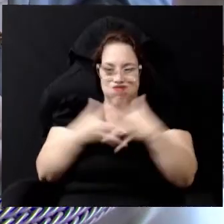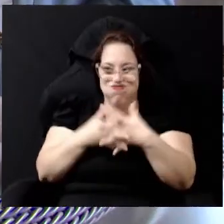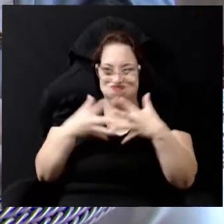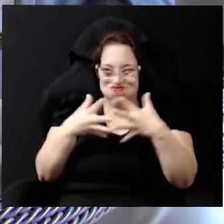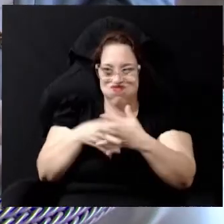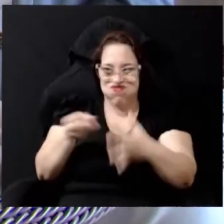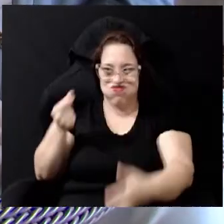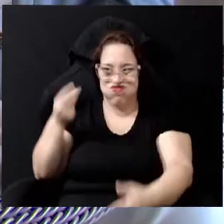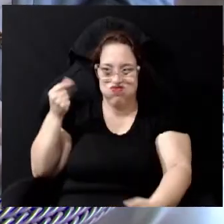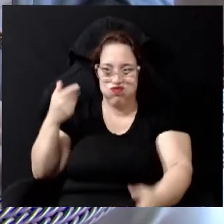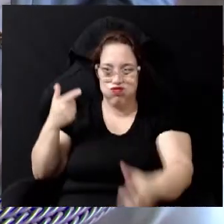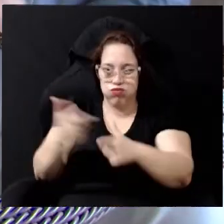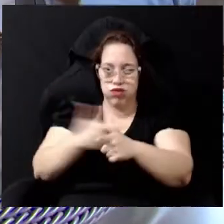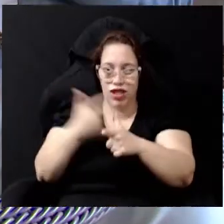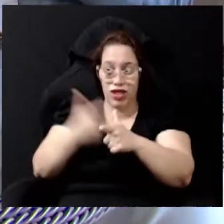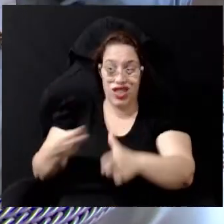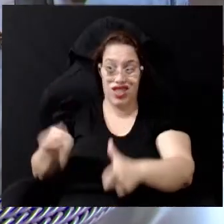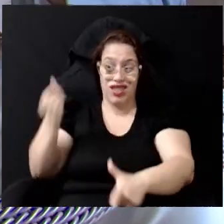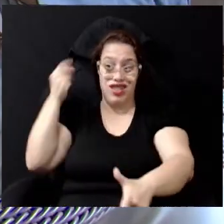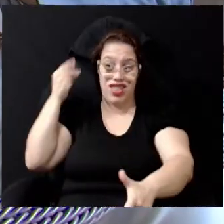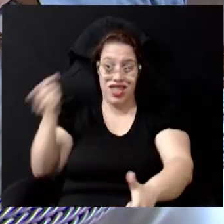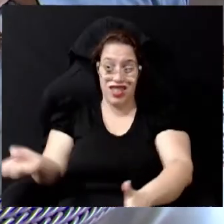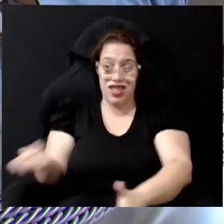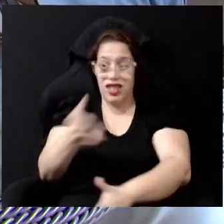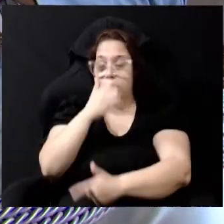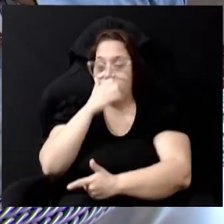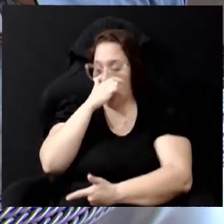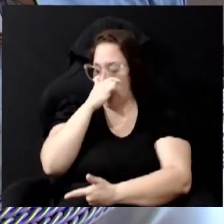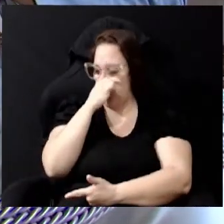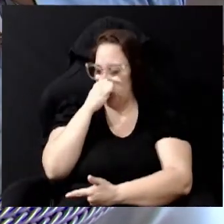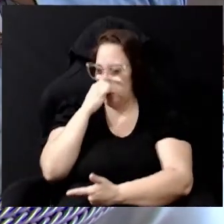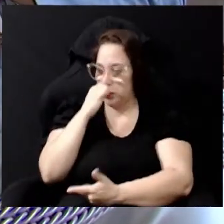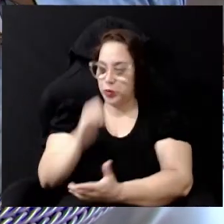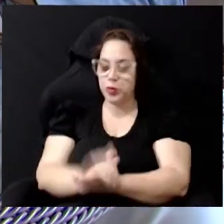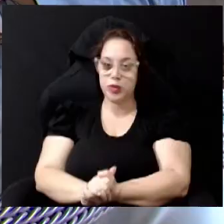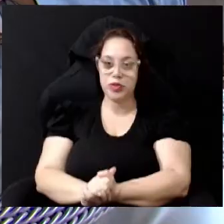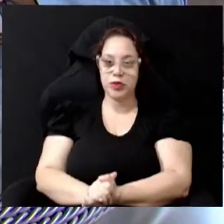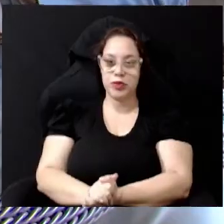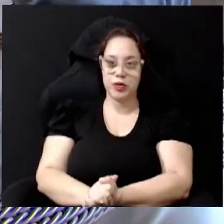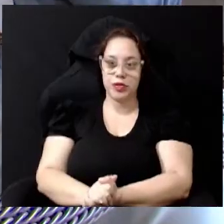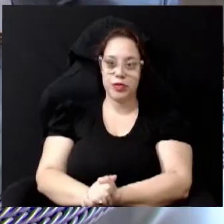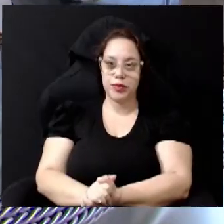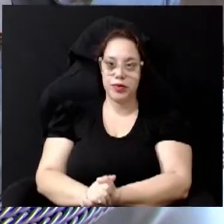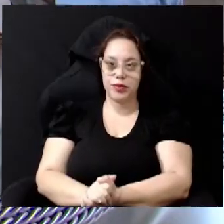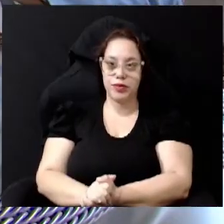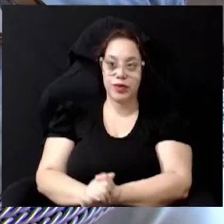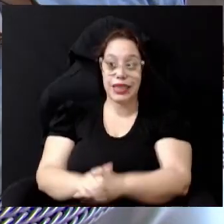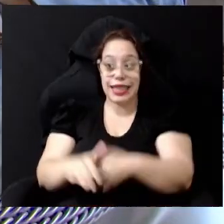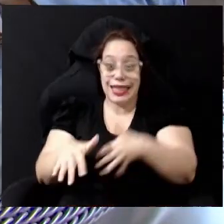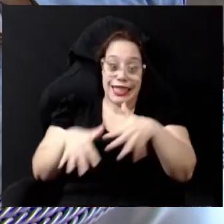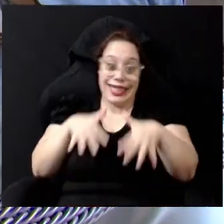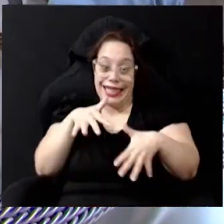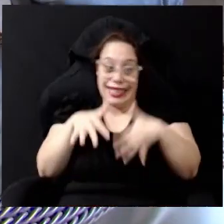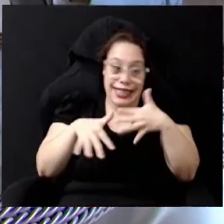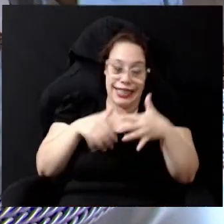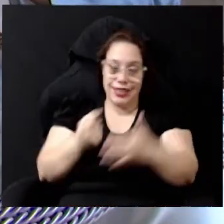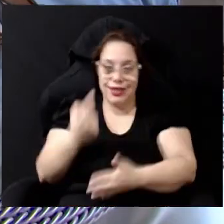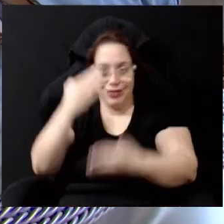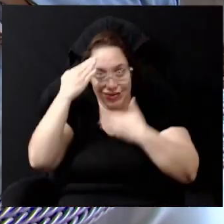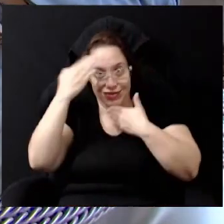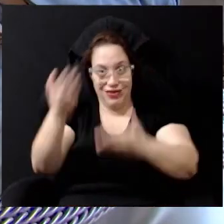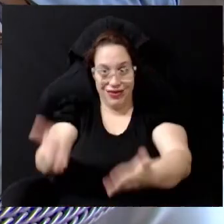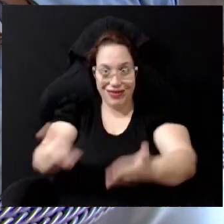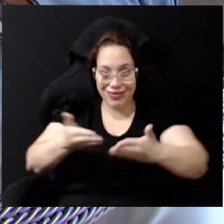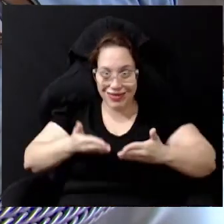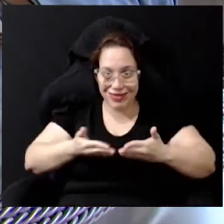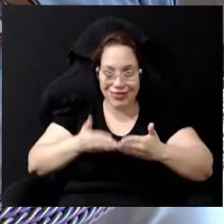recém-chegadas. É uma mágica aí que o cidadão tem que fazer, né? Bom, em primeiro lugar, muito obrigado pelo convite, muito prazer estar aqui